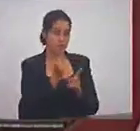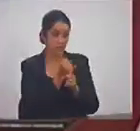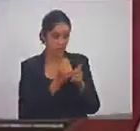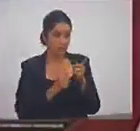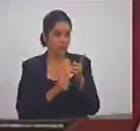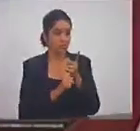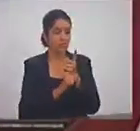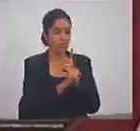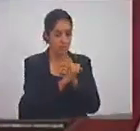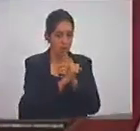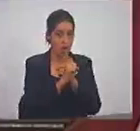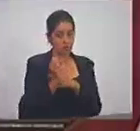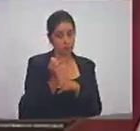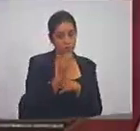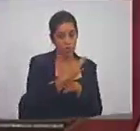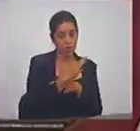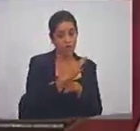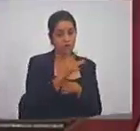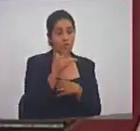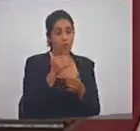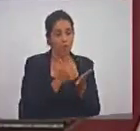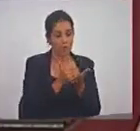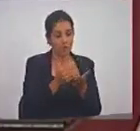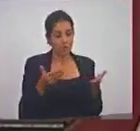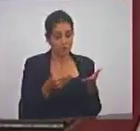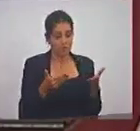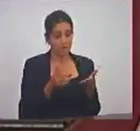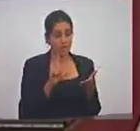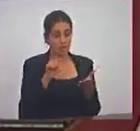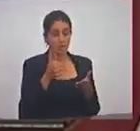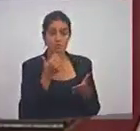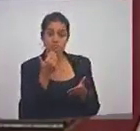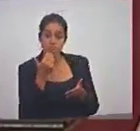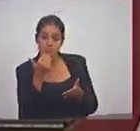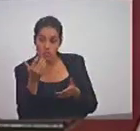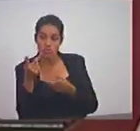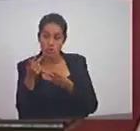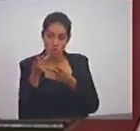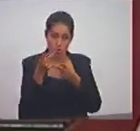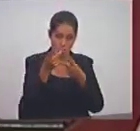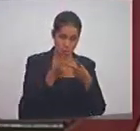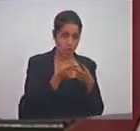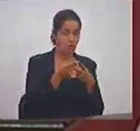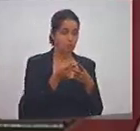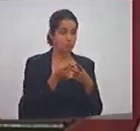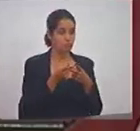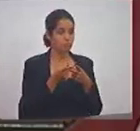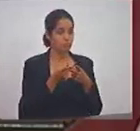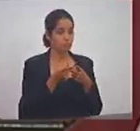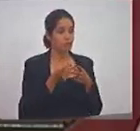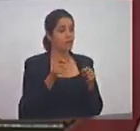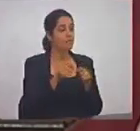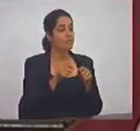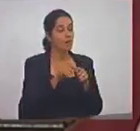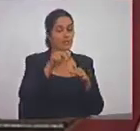pelo nosso prefeito, que venha, faça um convite ao Emerson Pereira para fazer o